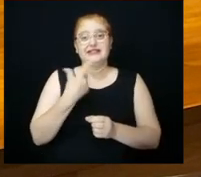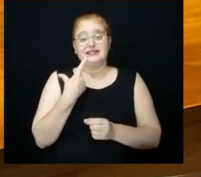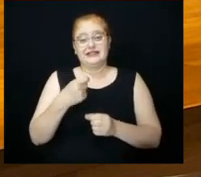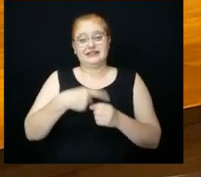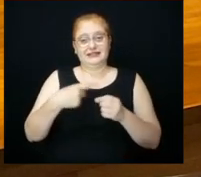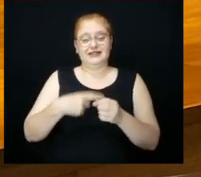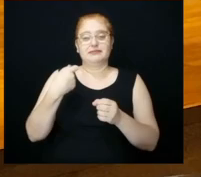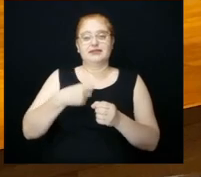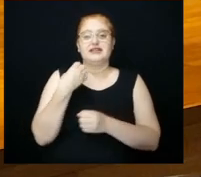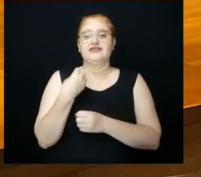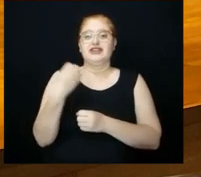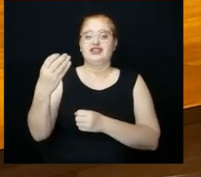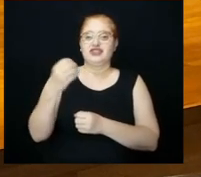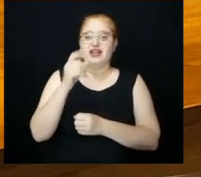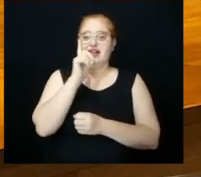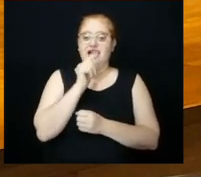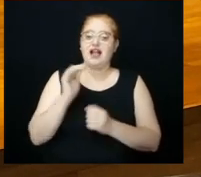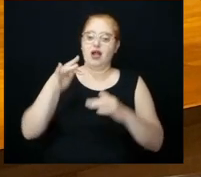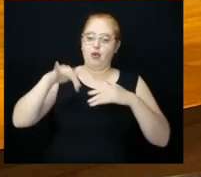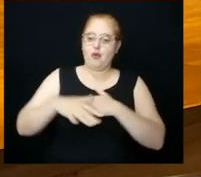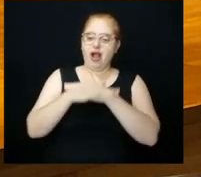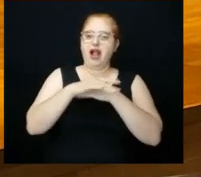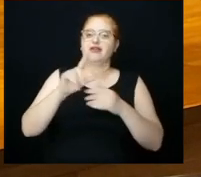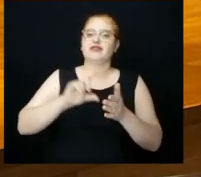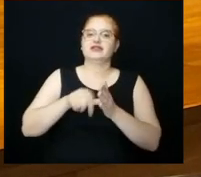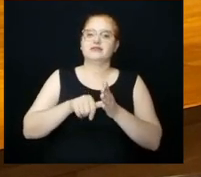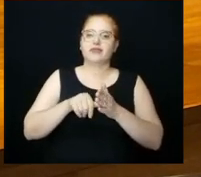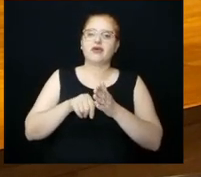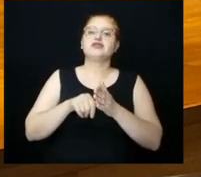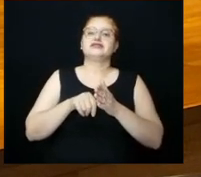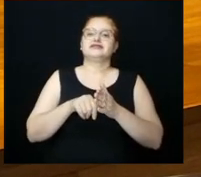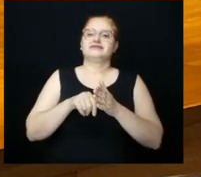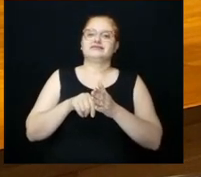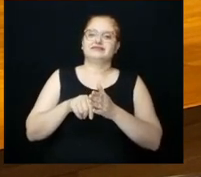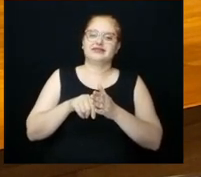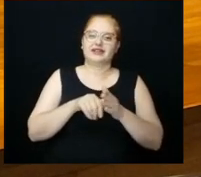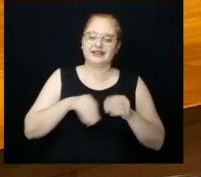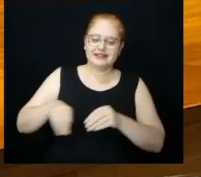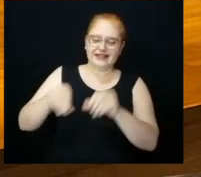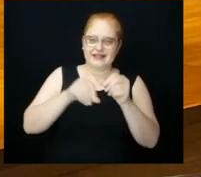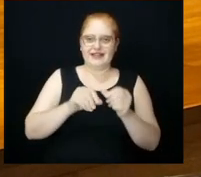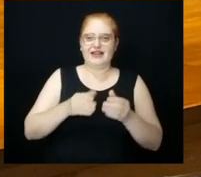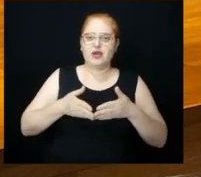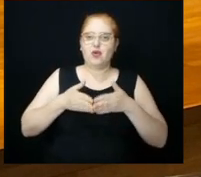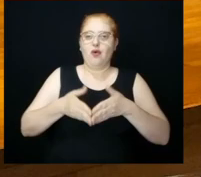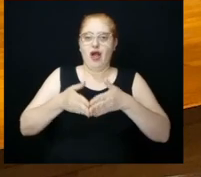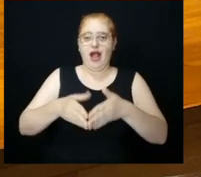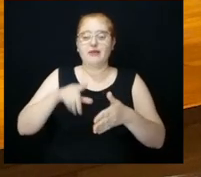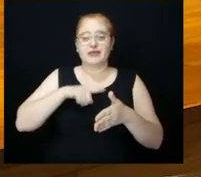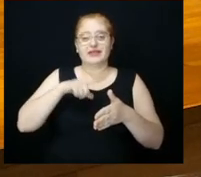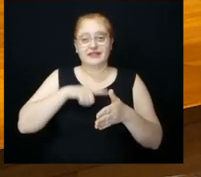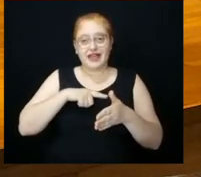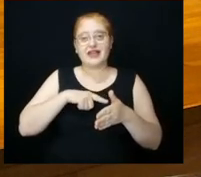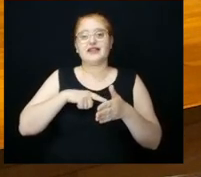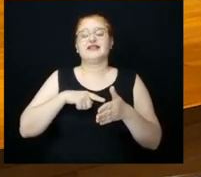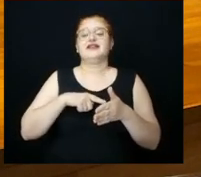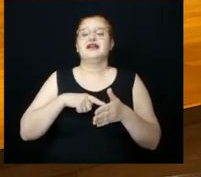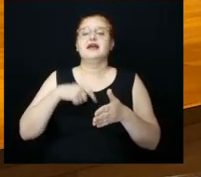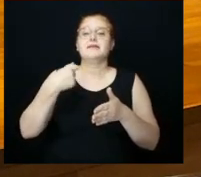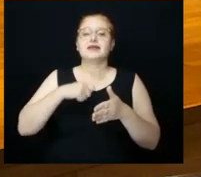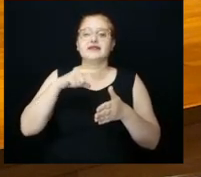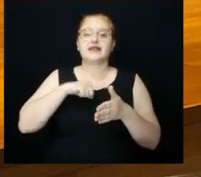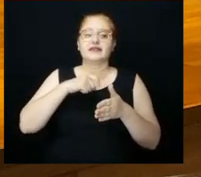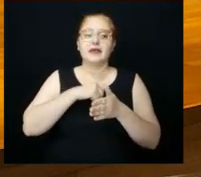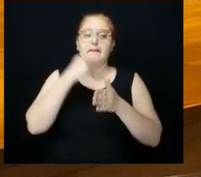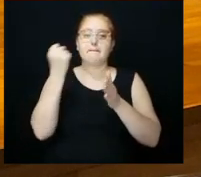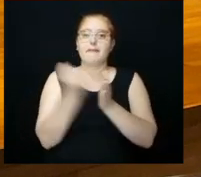primeiro viajar pela água e depois pela terra. E o barco que ele vai levar na água tem que ser batizado com o nome do pai